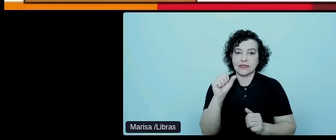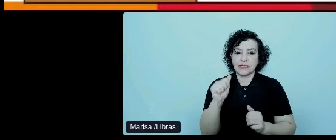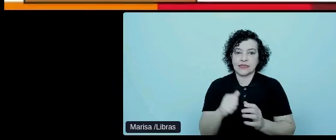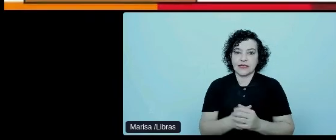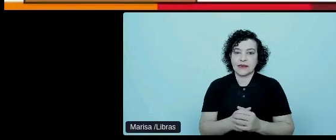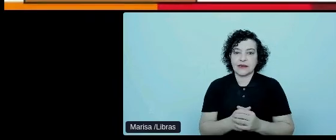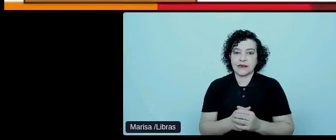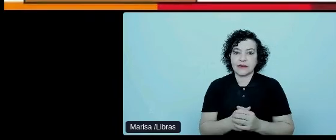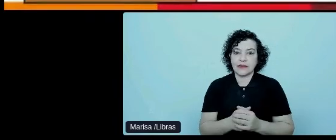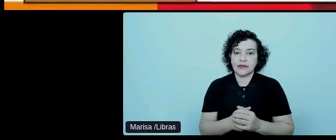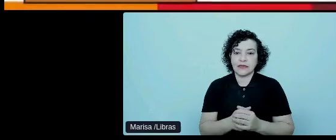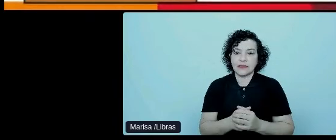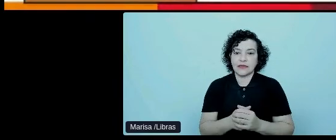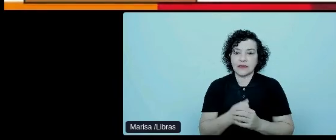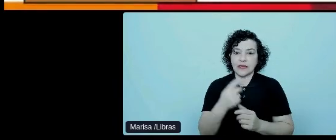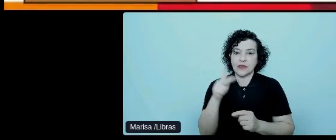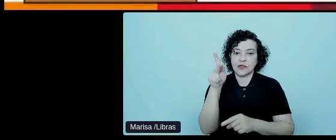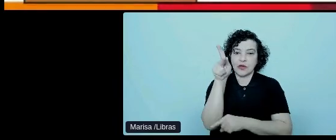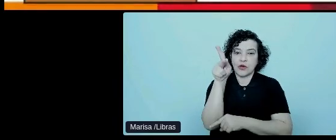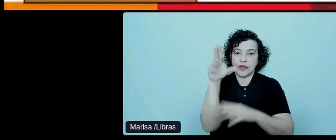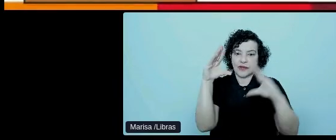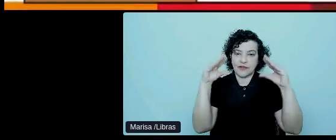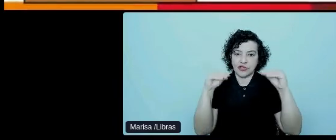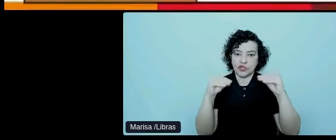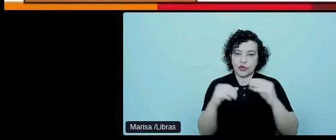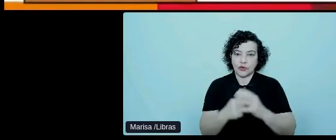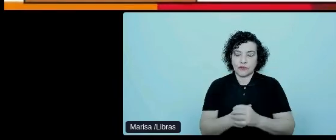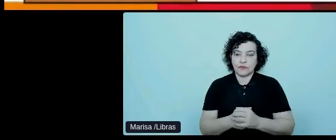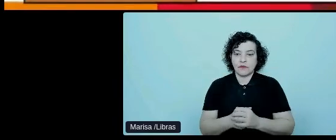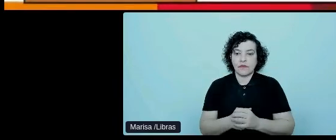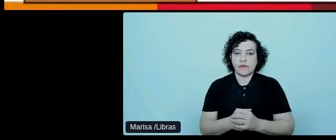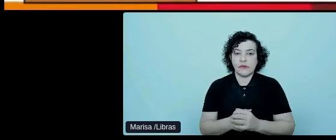falar. a tua câmera eu acho que fechou.